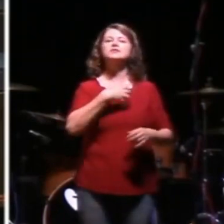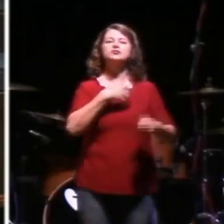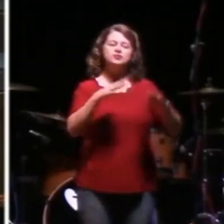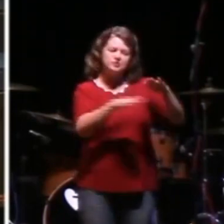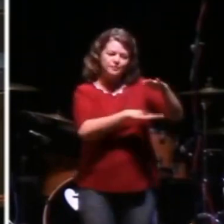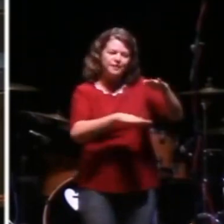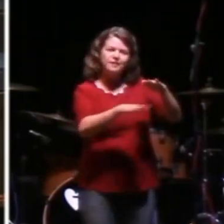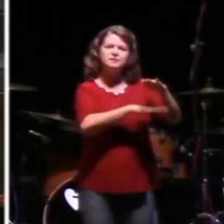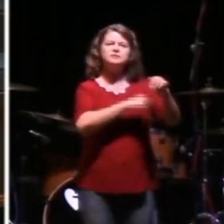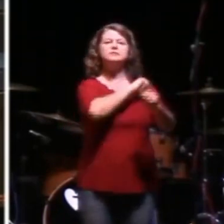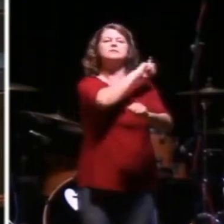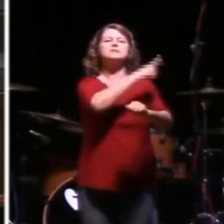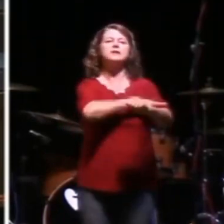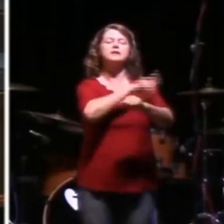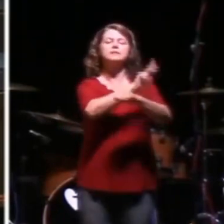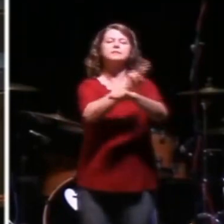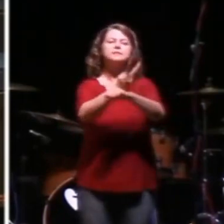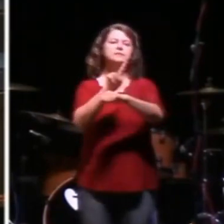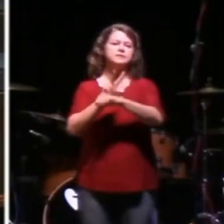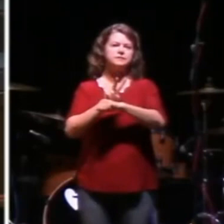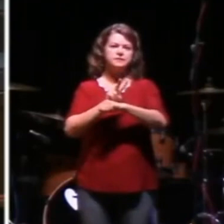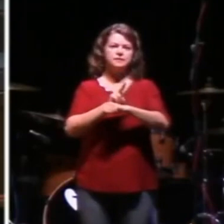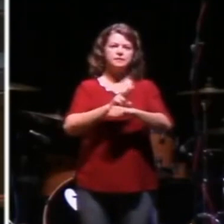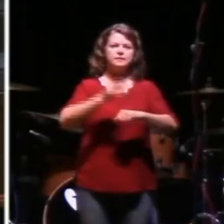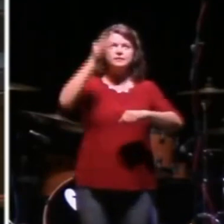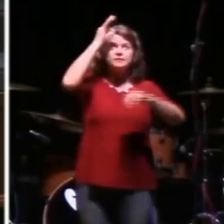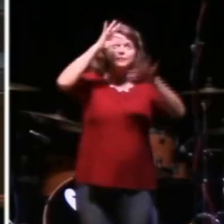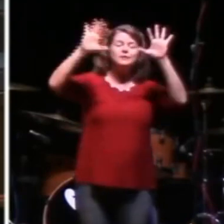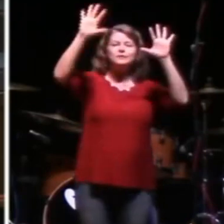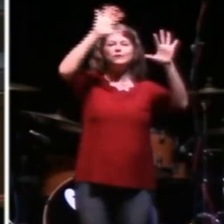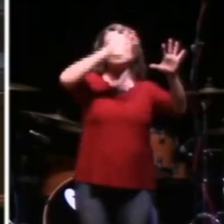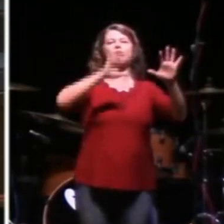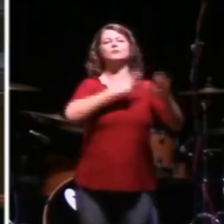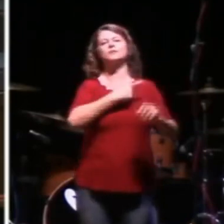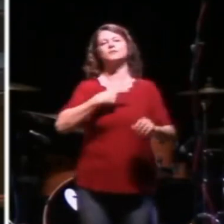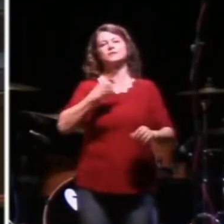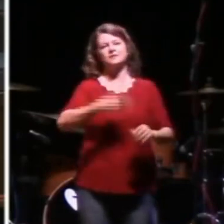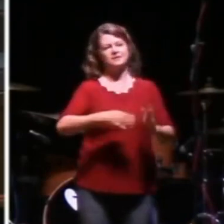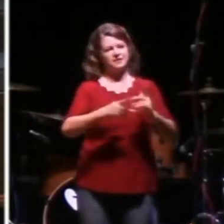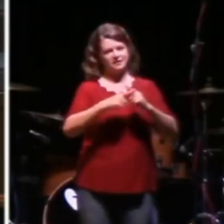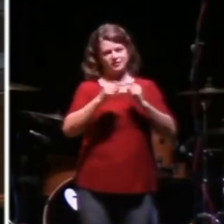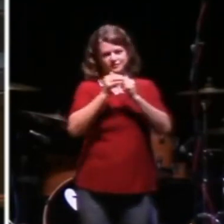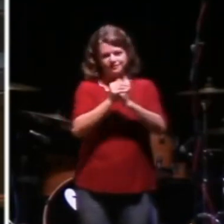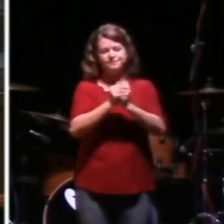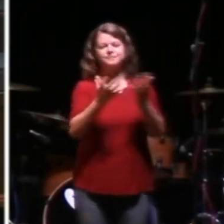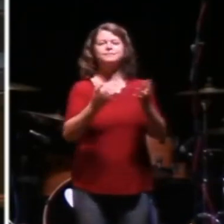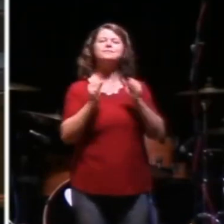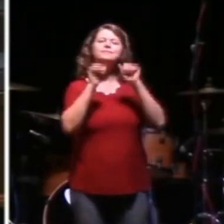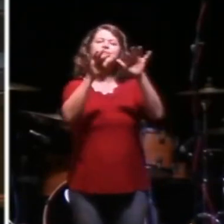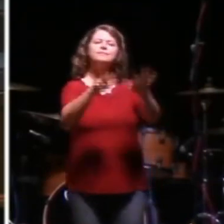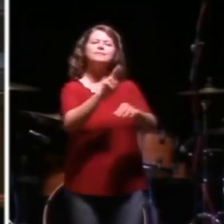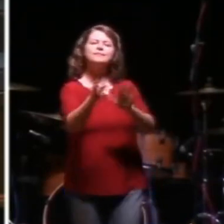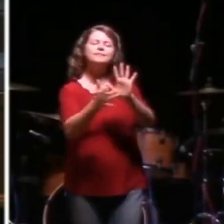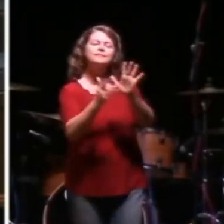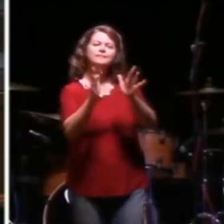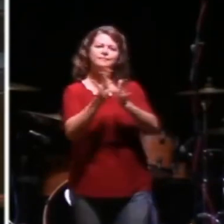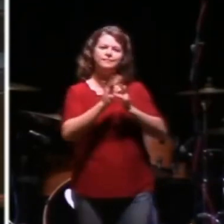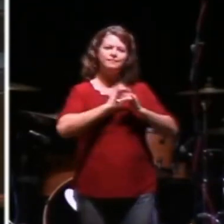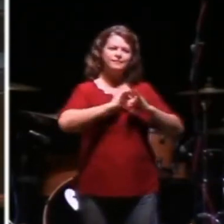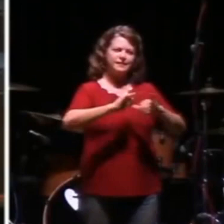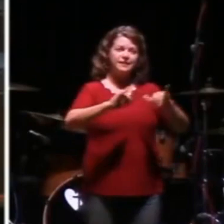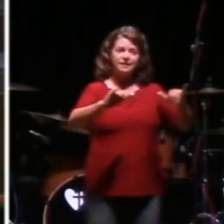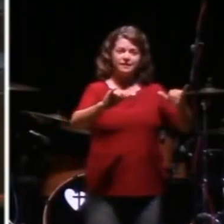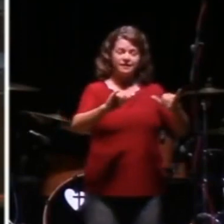e da proteção espiritual e sacerdotal dos pastores dessa igreja amém eu quero te abençoar em nome de jesus e dizer